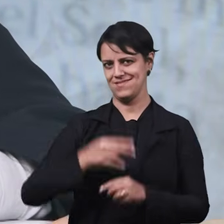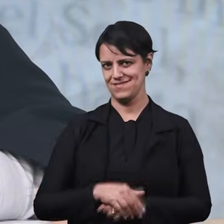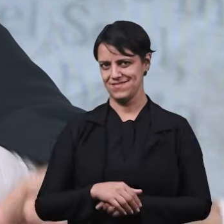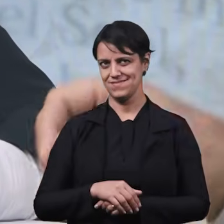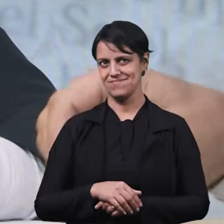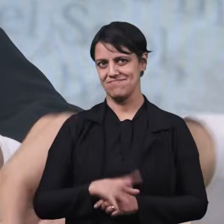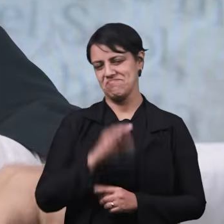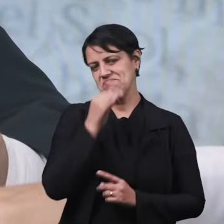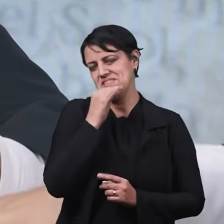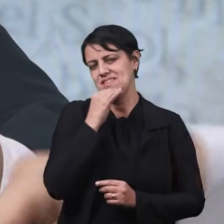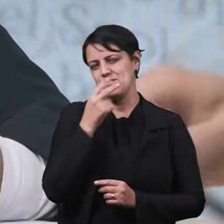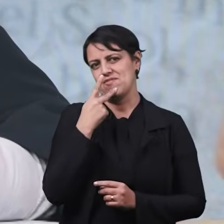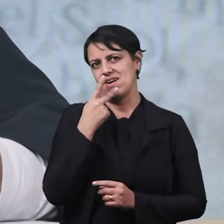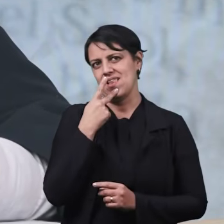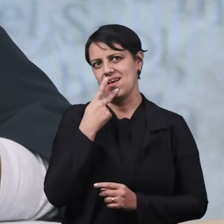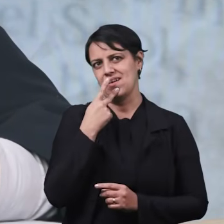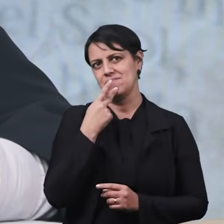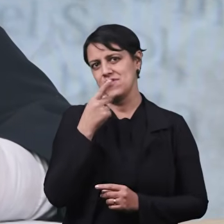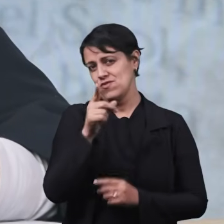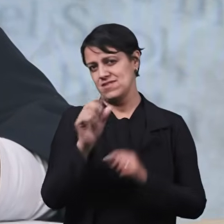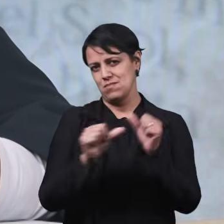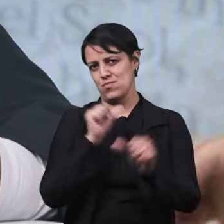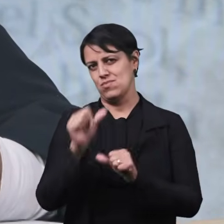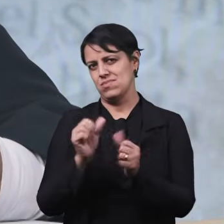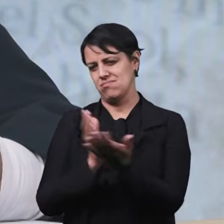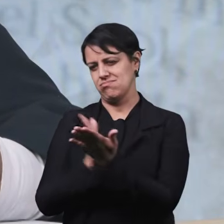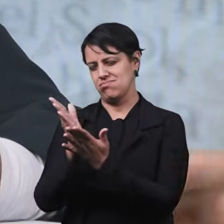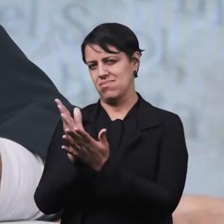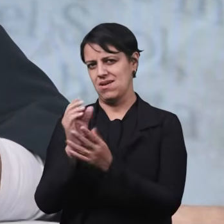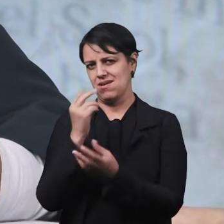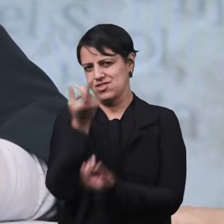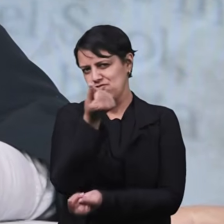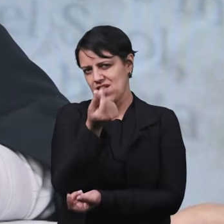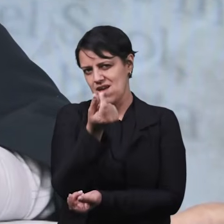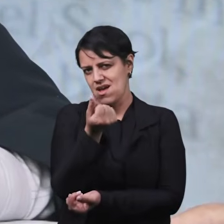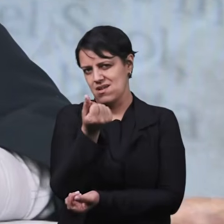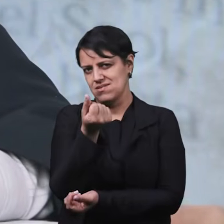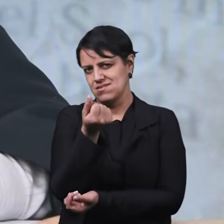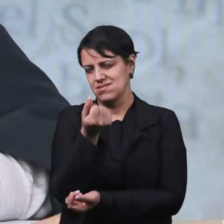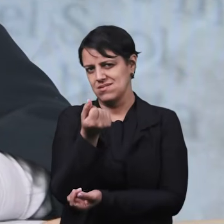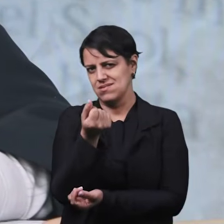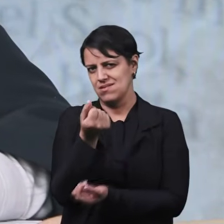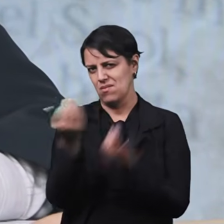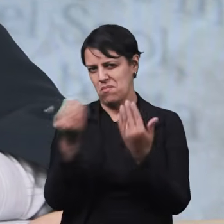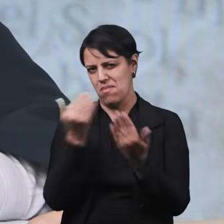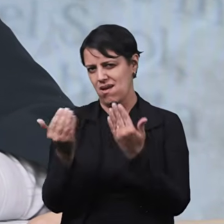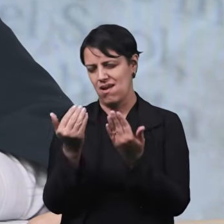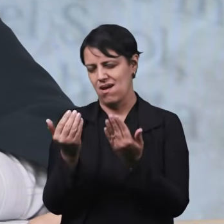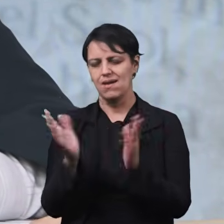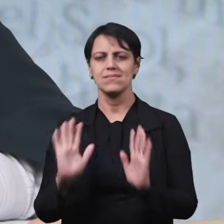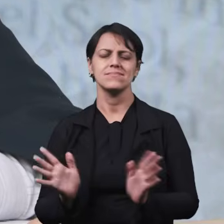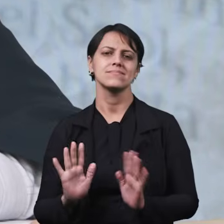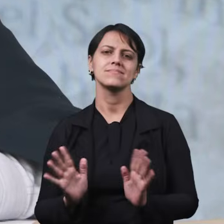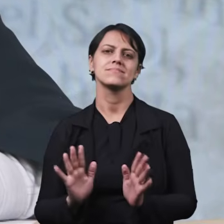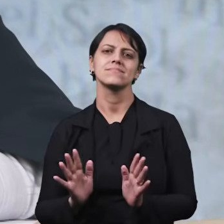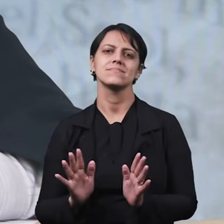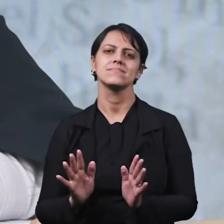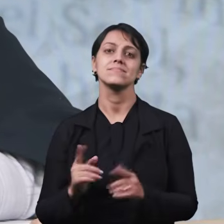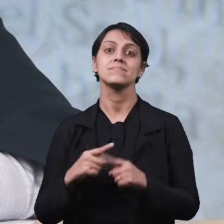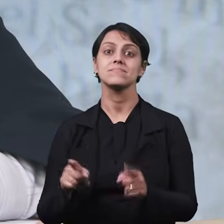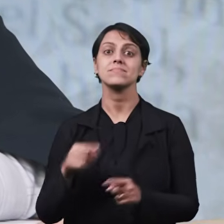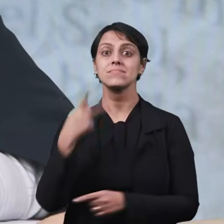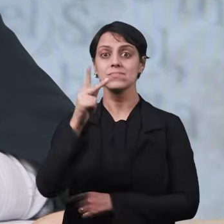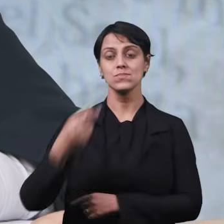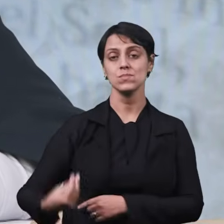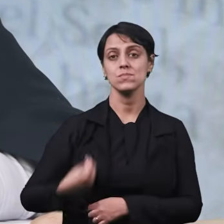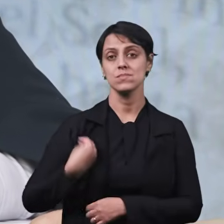dizer a você que você vai trocar a sua retidão por finanças. Não. Não com Deus. Mas que você vai trocar a